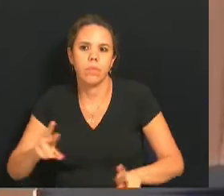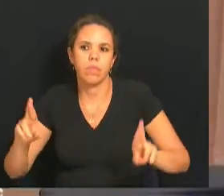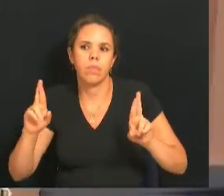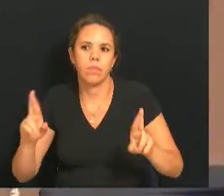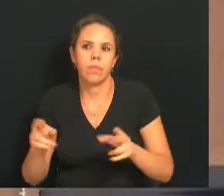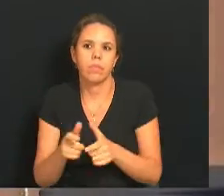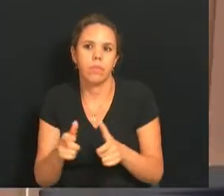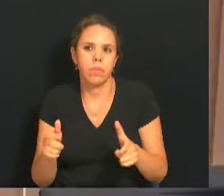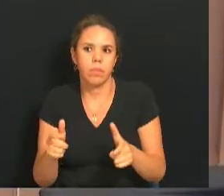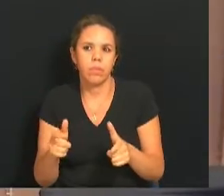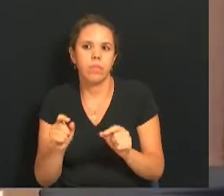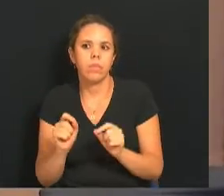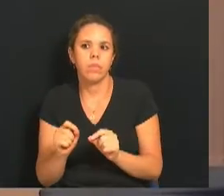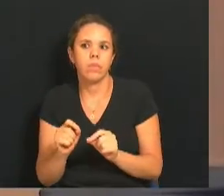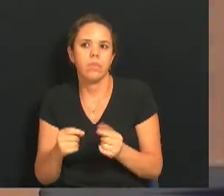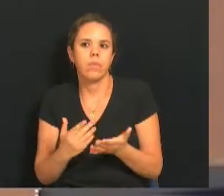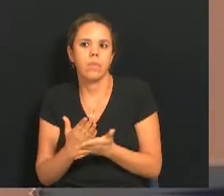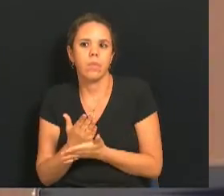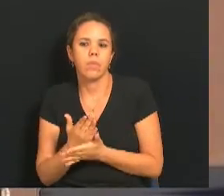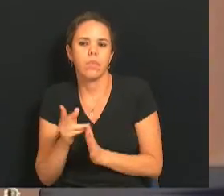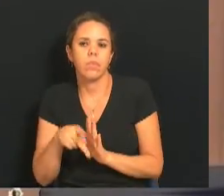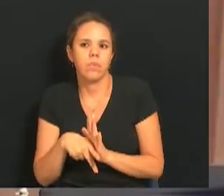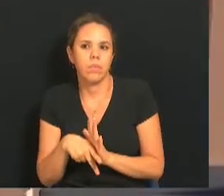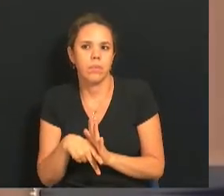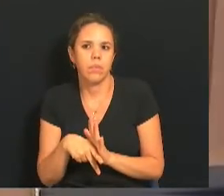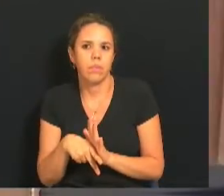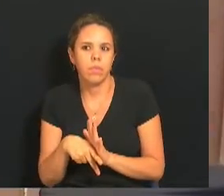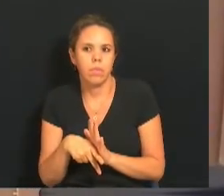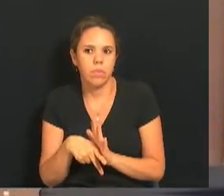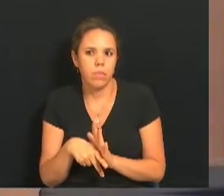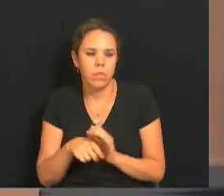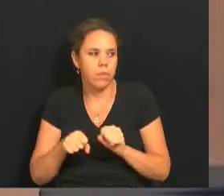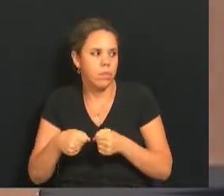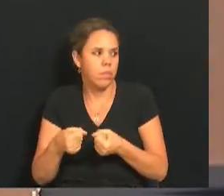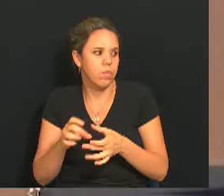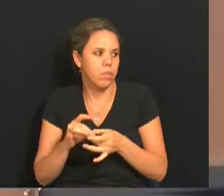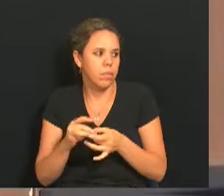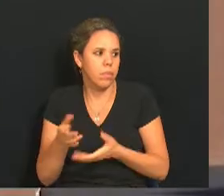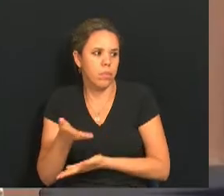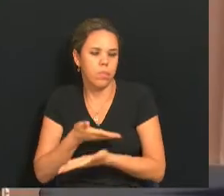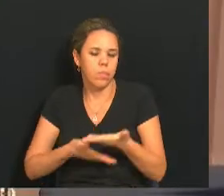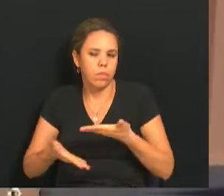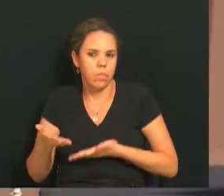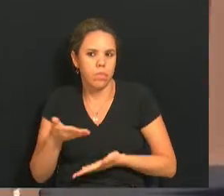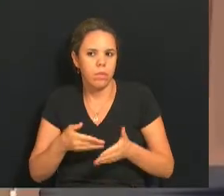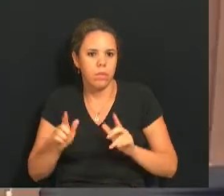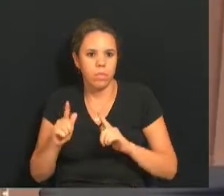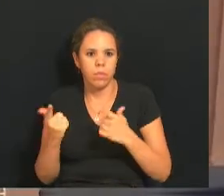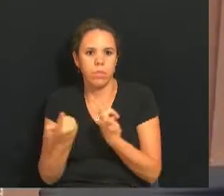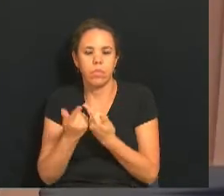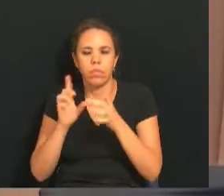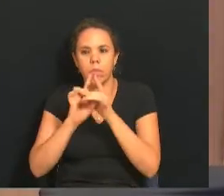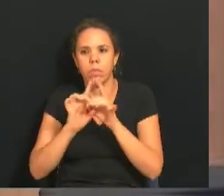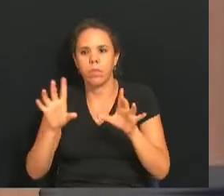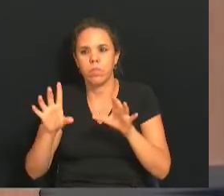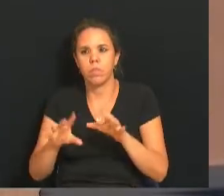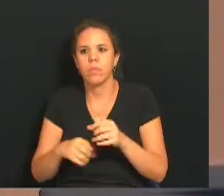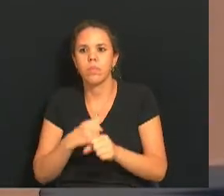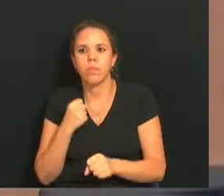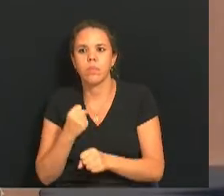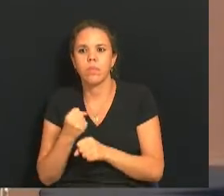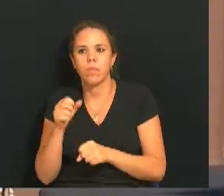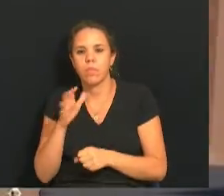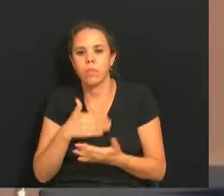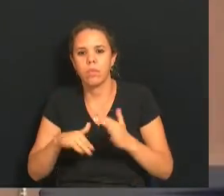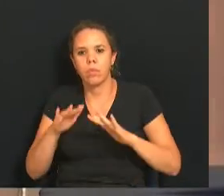grande da aprovação de um projeto que fortaleça, vamos dizer assim, a gestão democrática no âmbito das